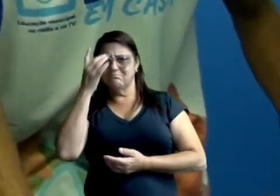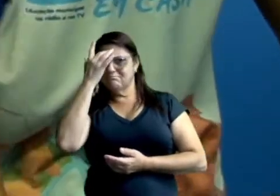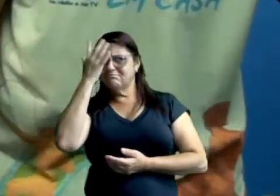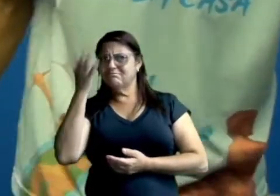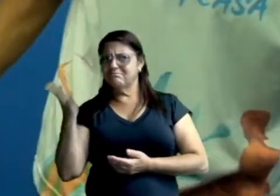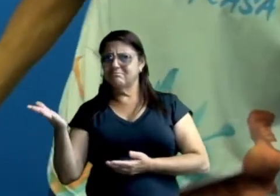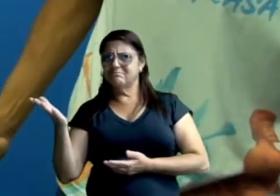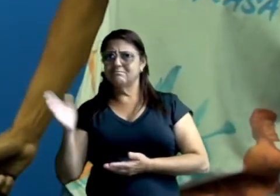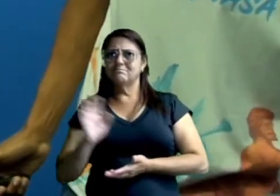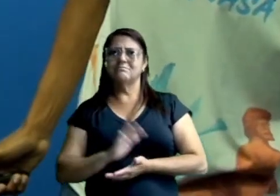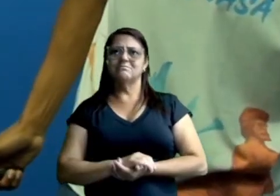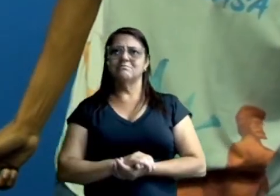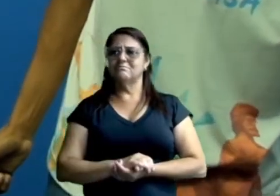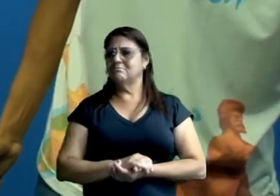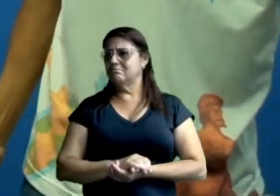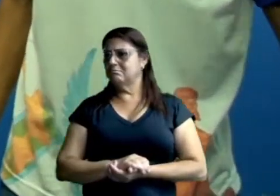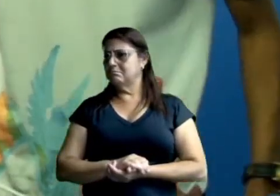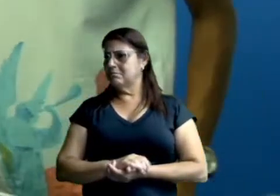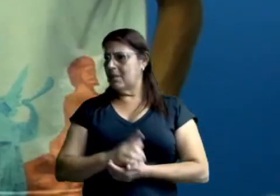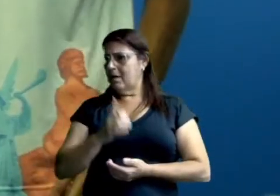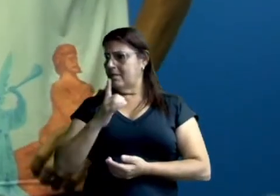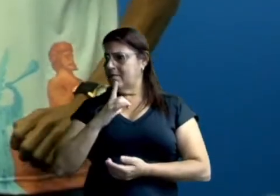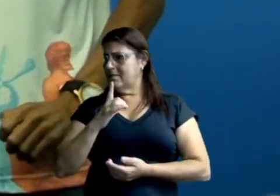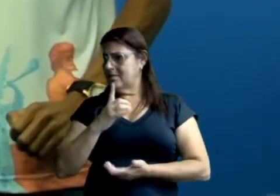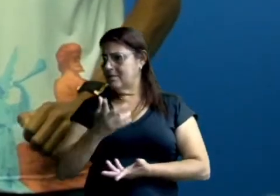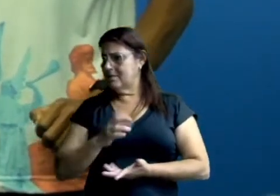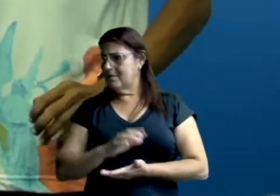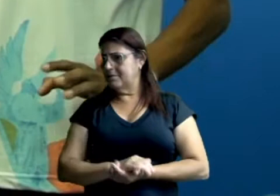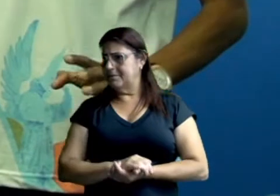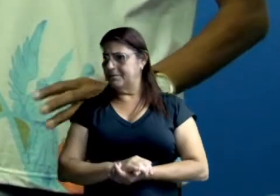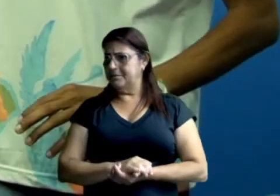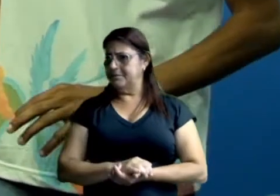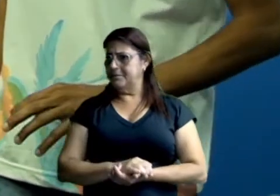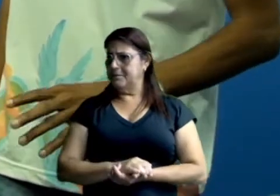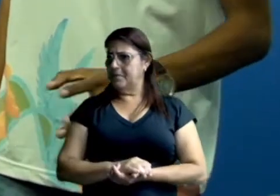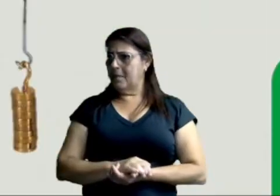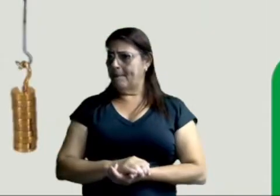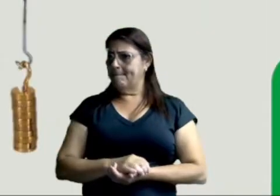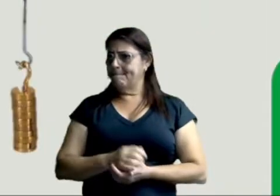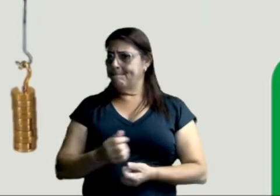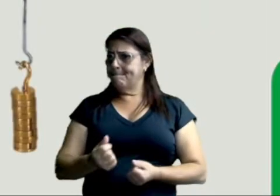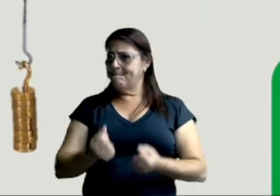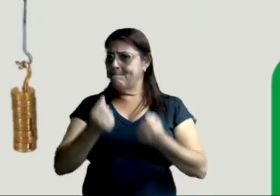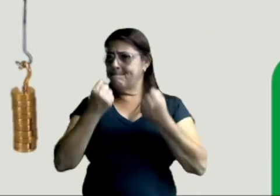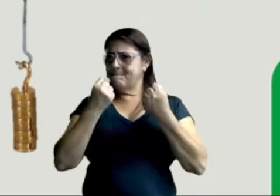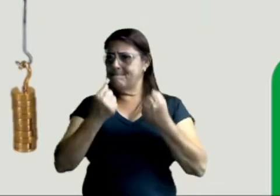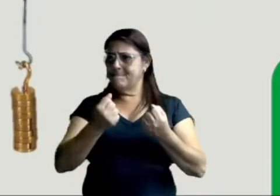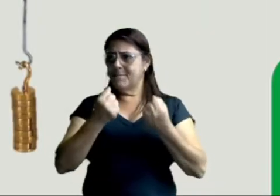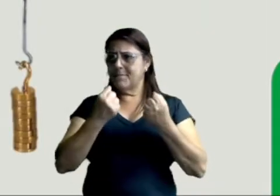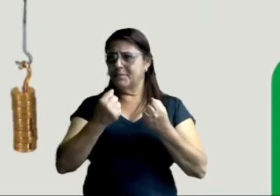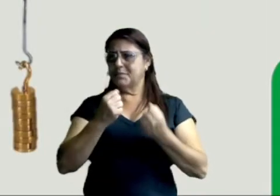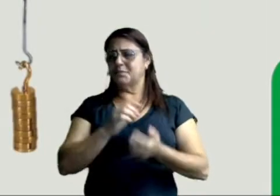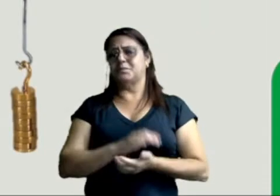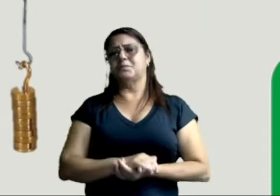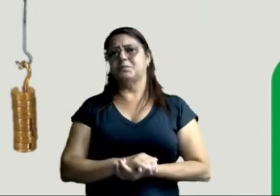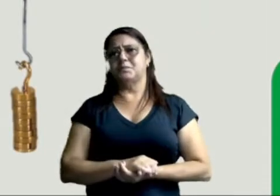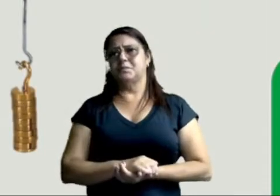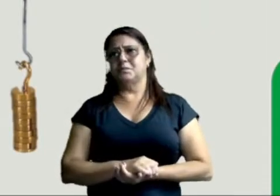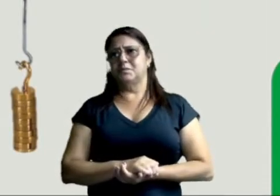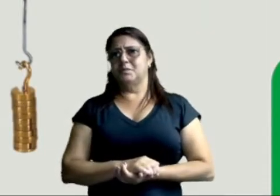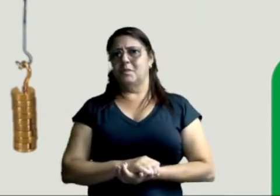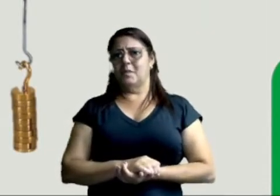tenho um exemplo de um dinamômetro. Tá? Na figura aí. Ok? O pezinho. Volta aqui comigo no slide. Tá vendo aí